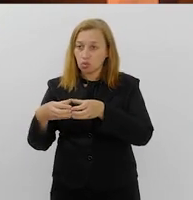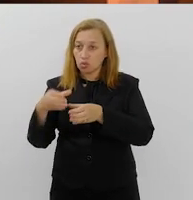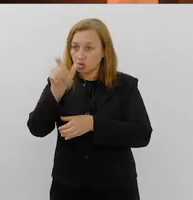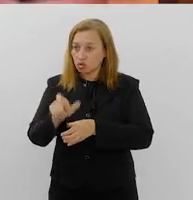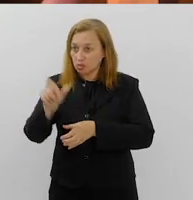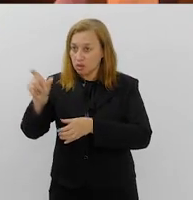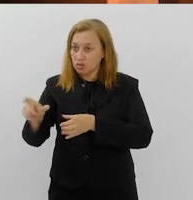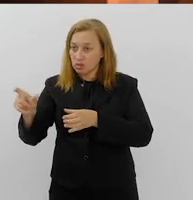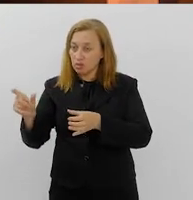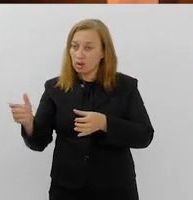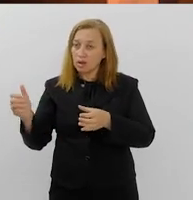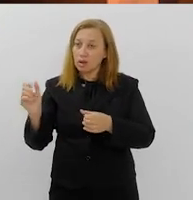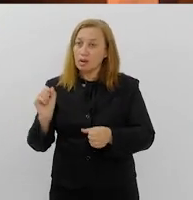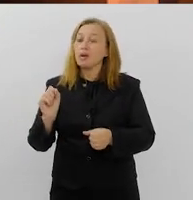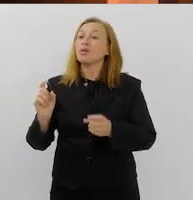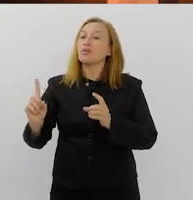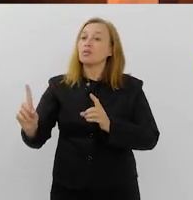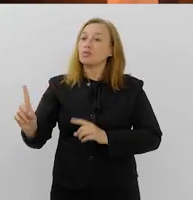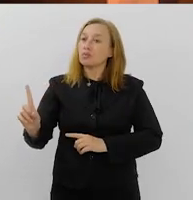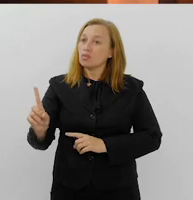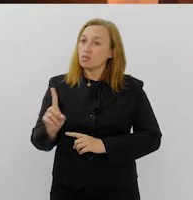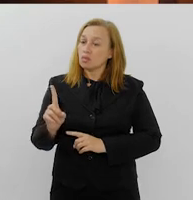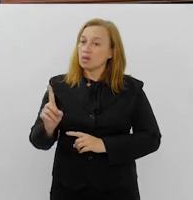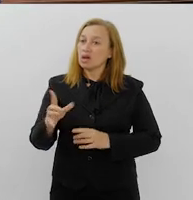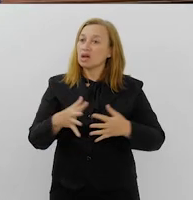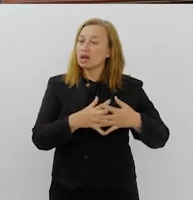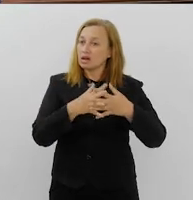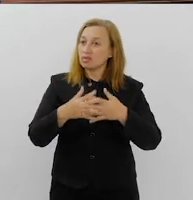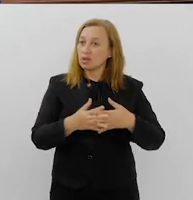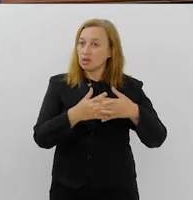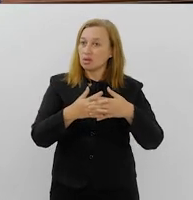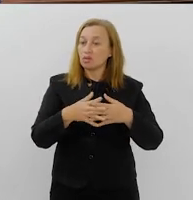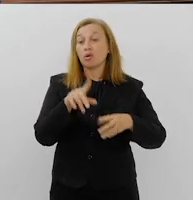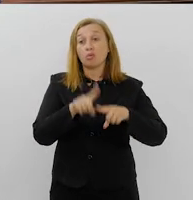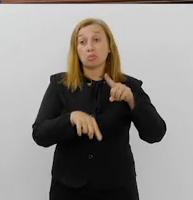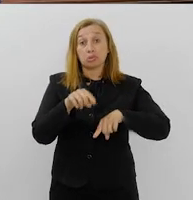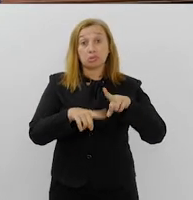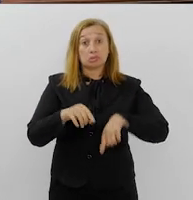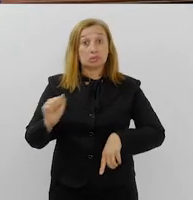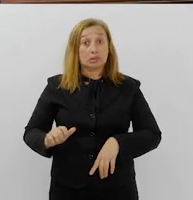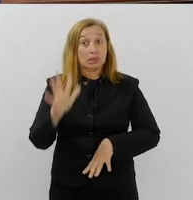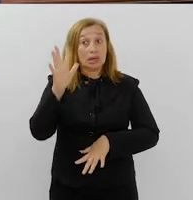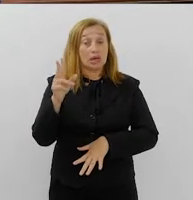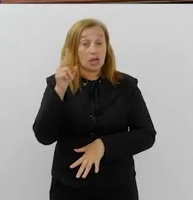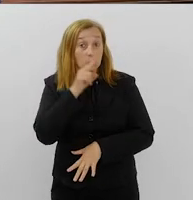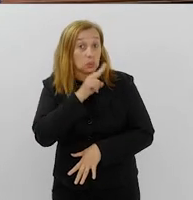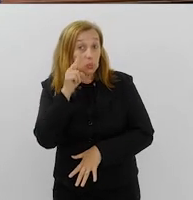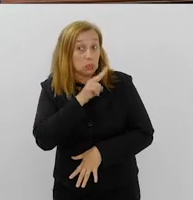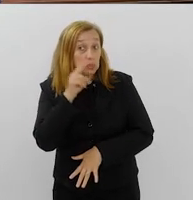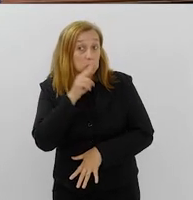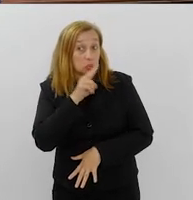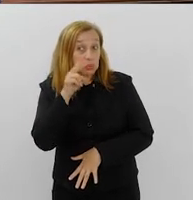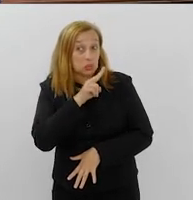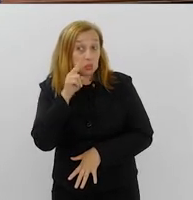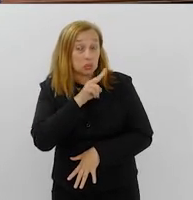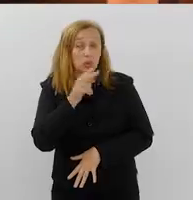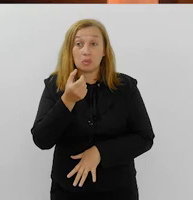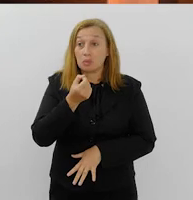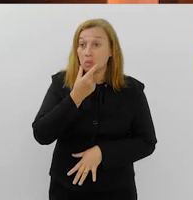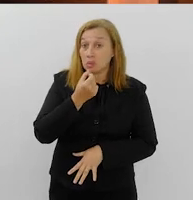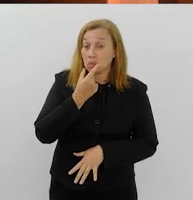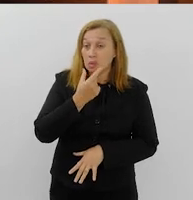um grupo que parou o carro, né? Ele carregava um material caro, era uma emergência,